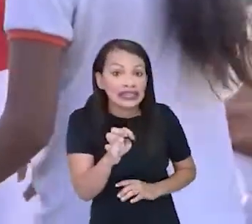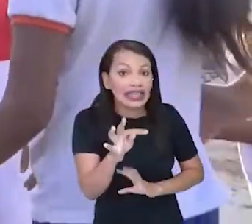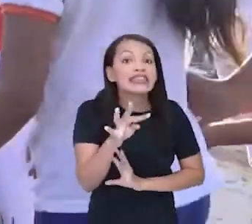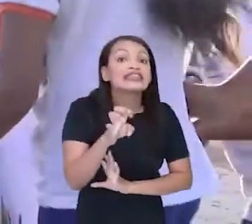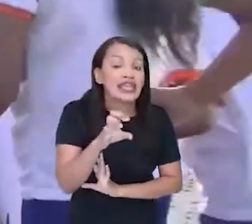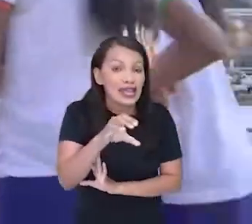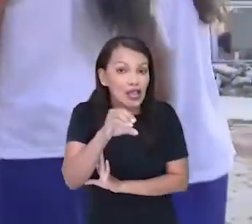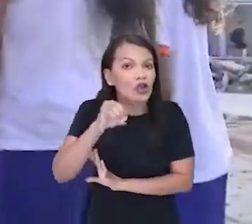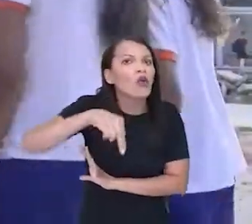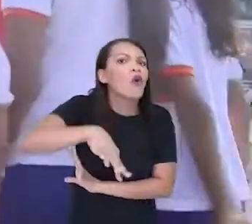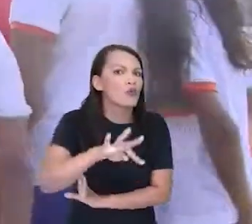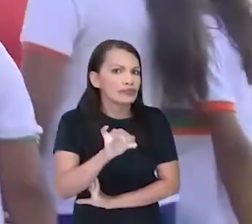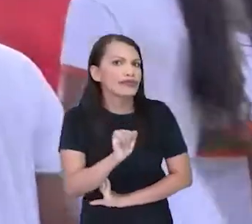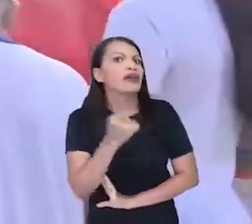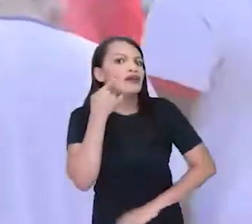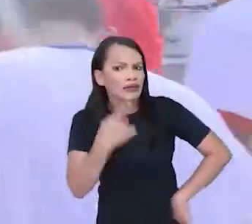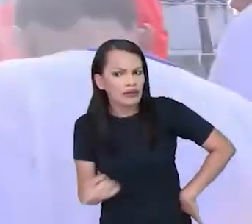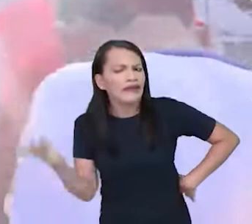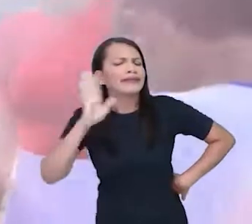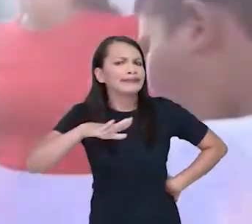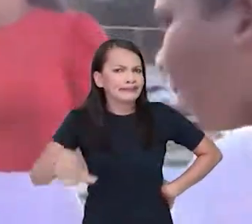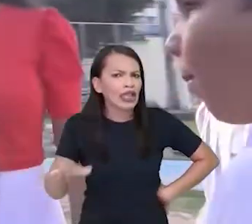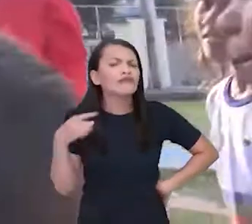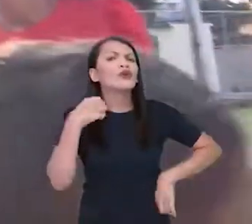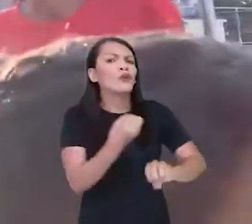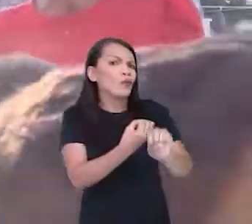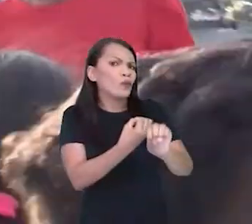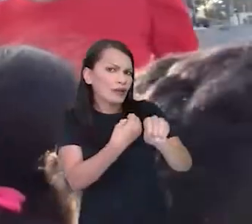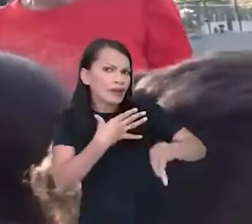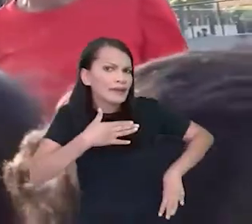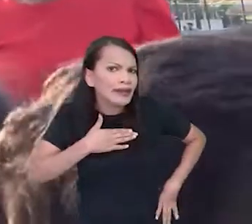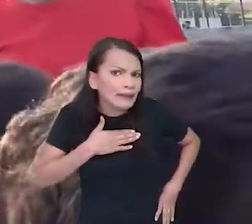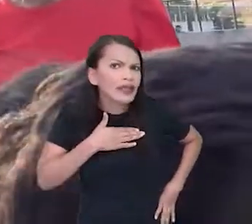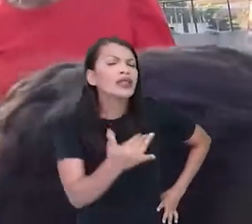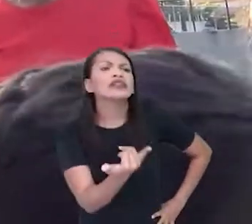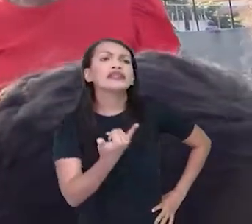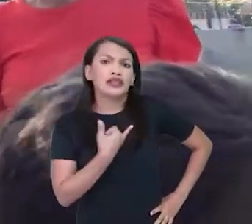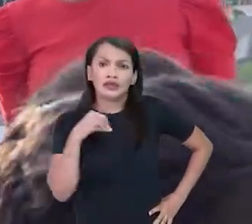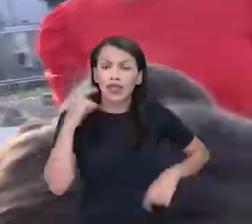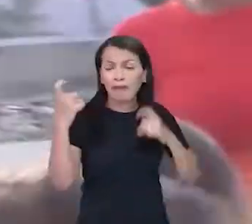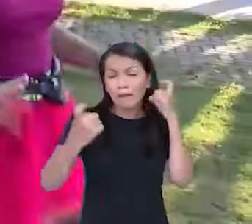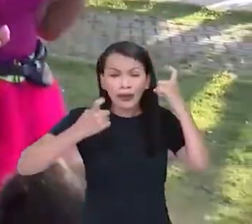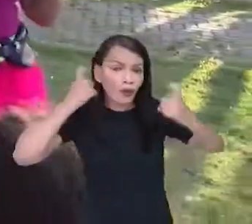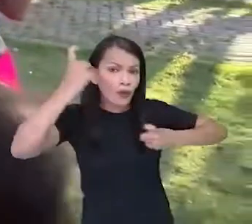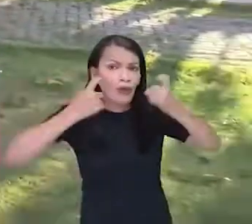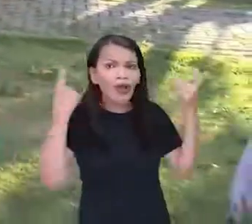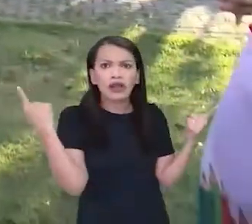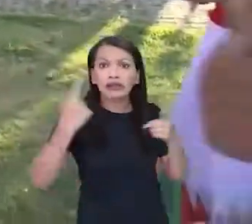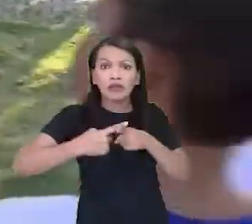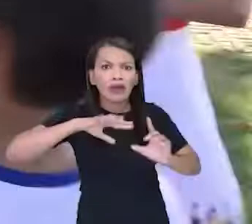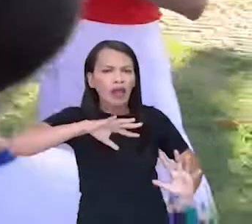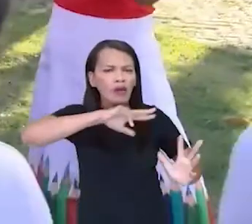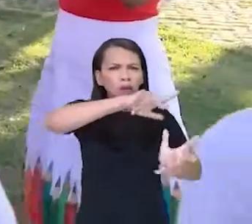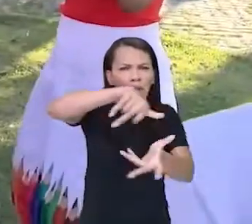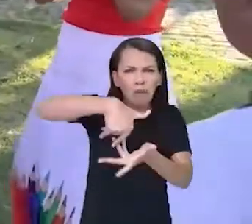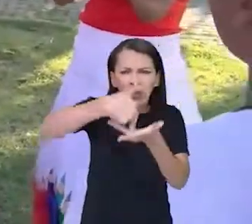esses meninos fizeram uma chamada de vídeo para mim dizendo que estava muito preocupado com